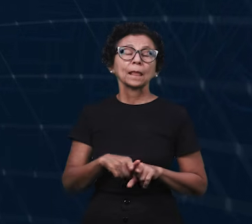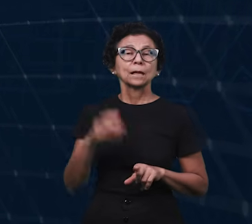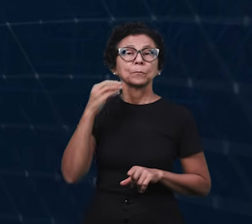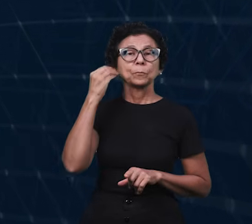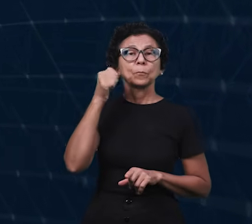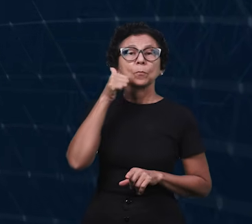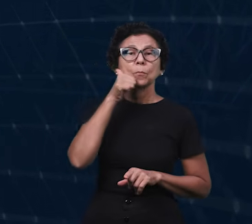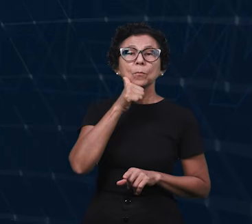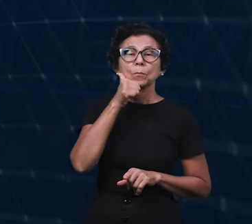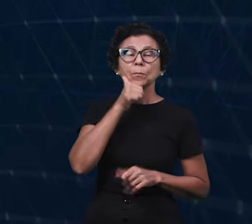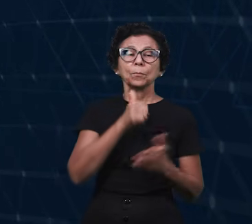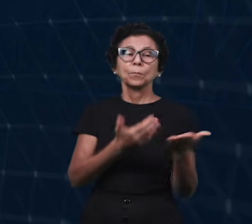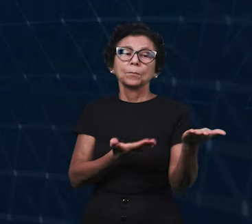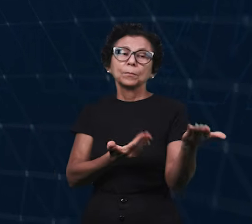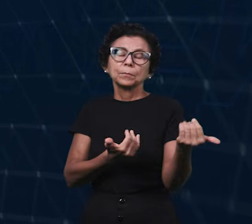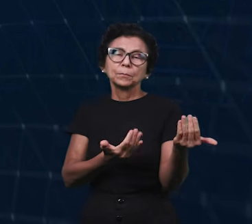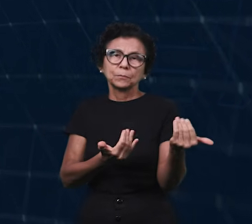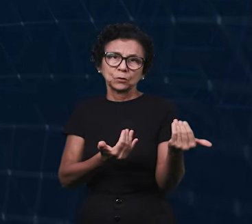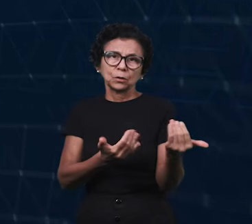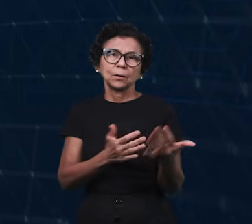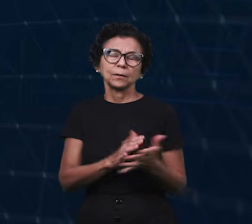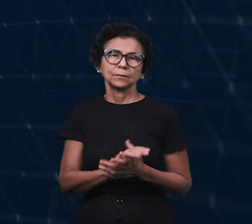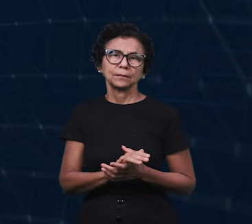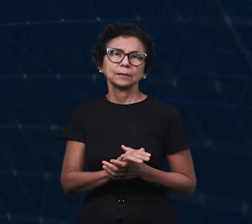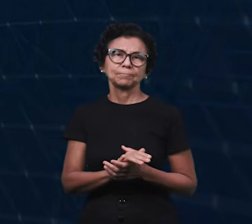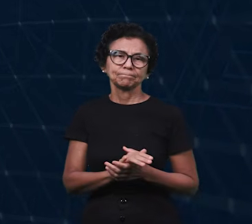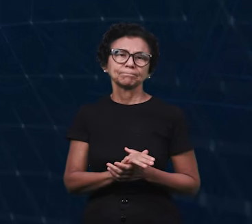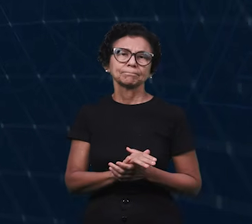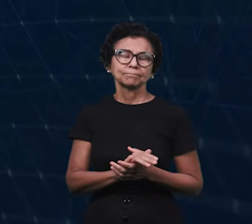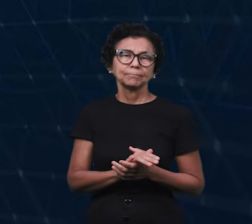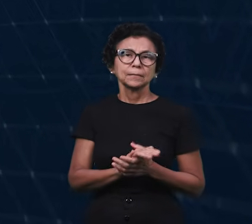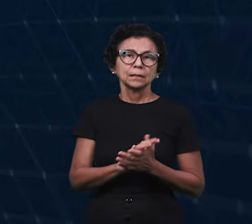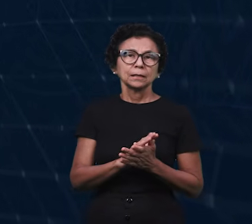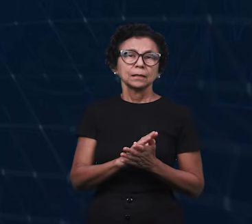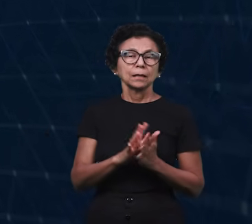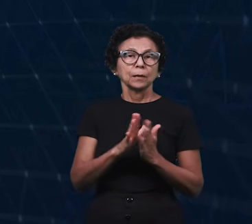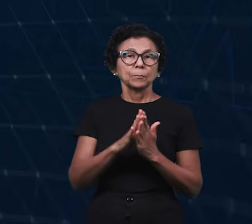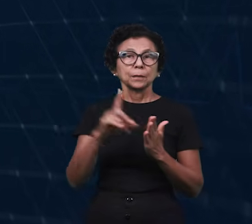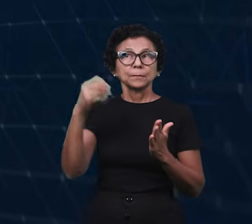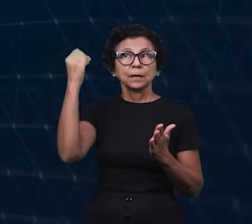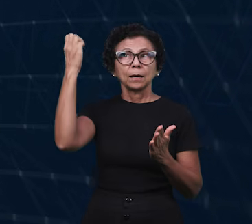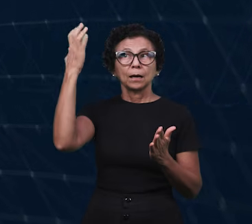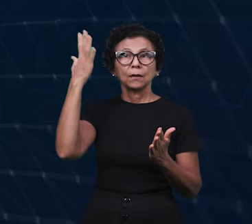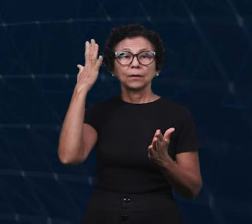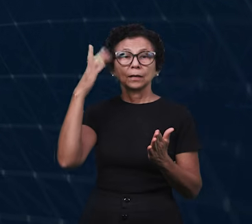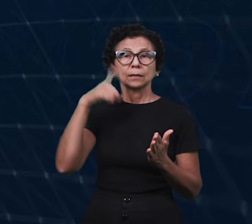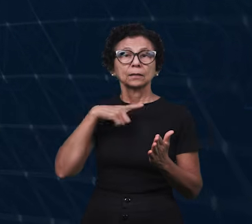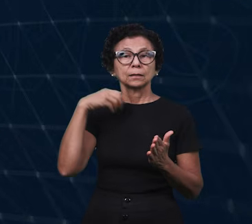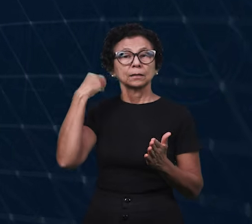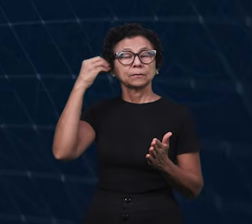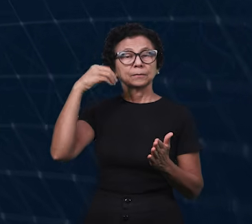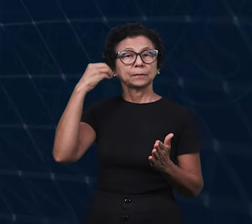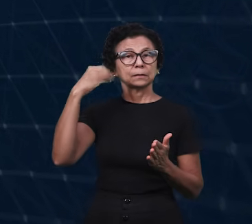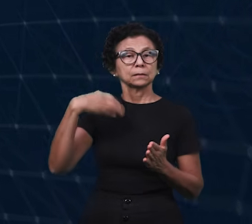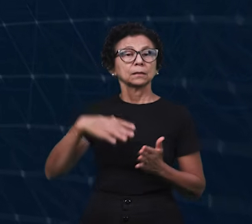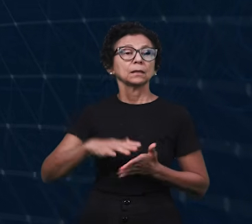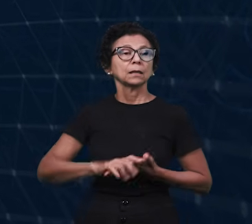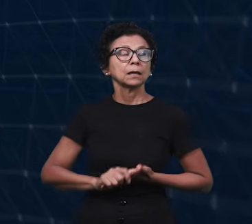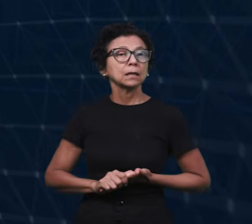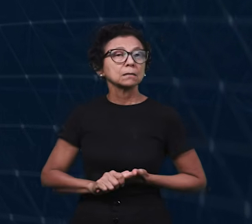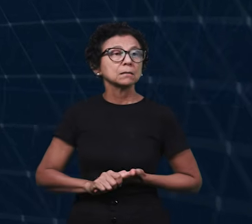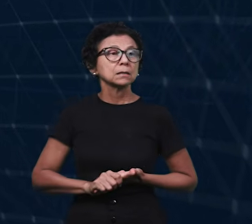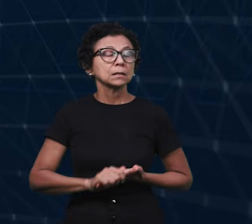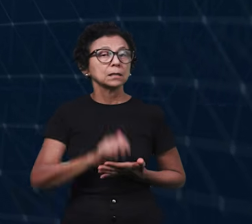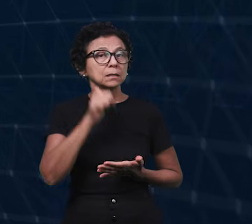Principalmente de uma jovem que teve uma experiência com a palavra revelada e saiu da casa